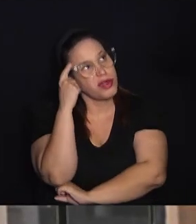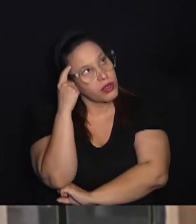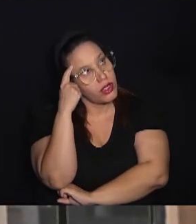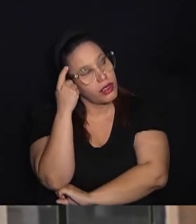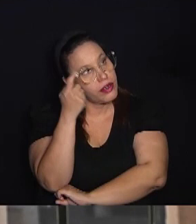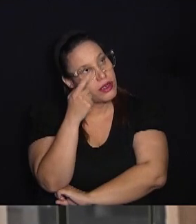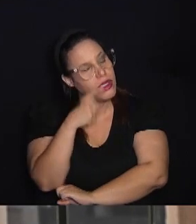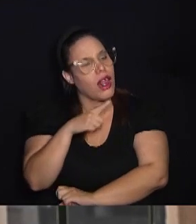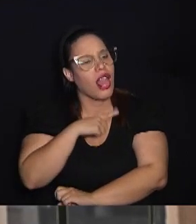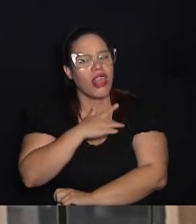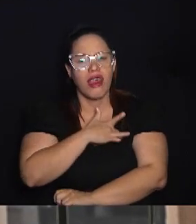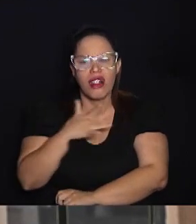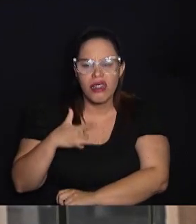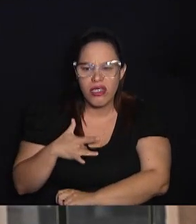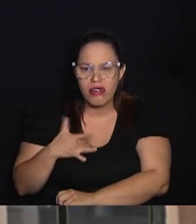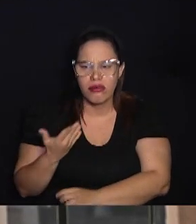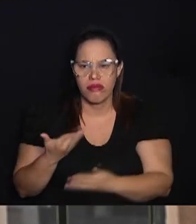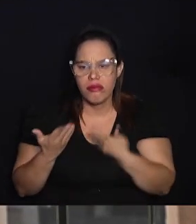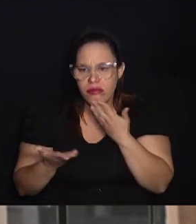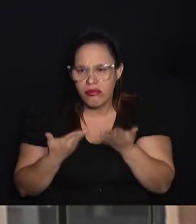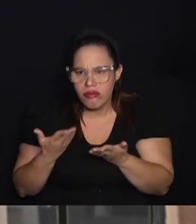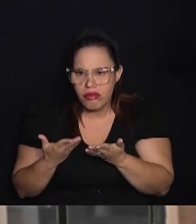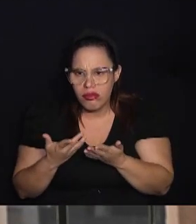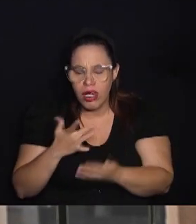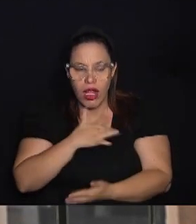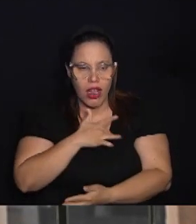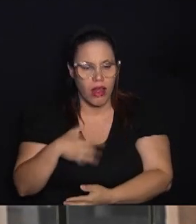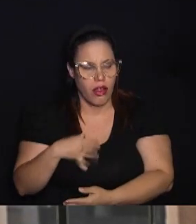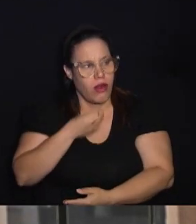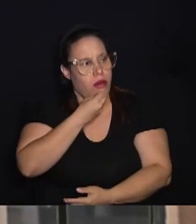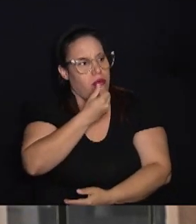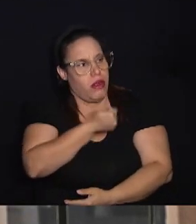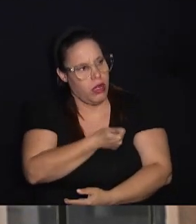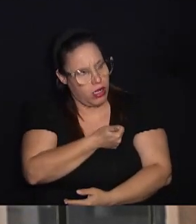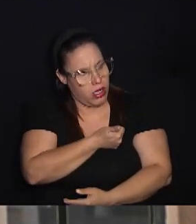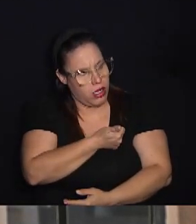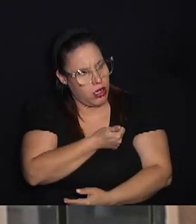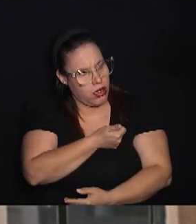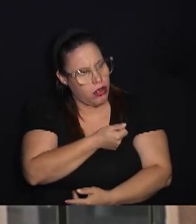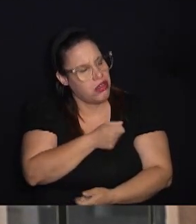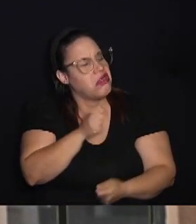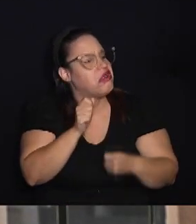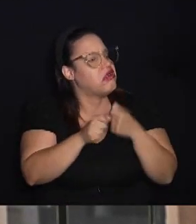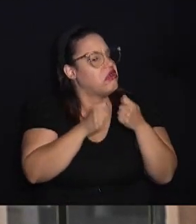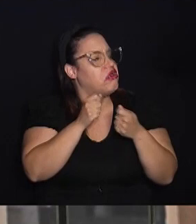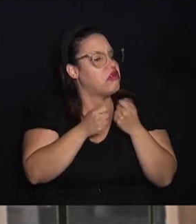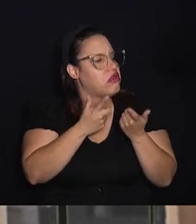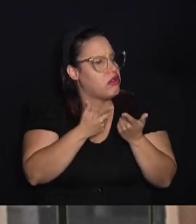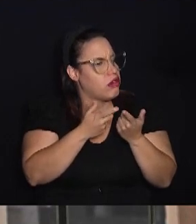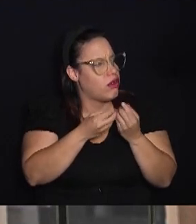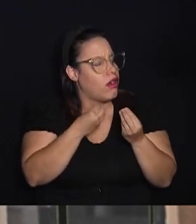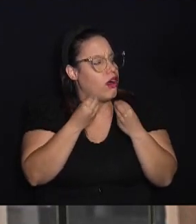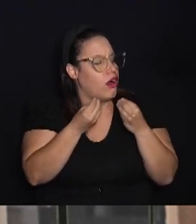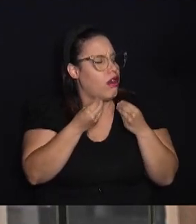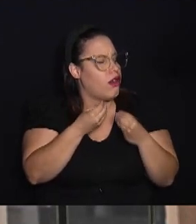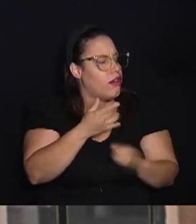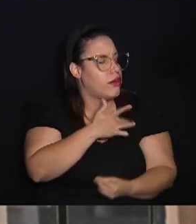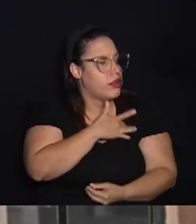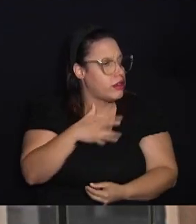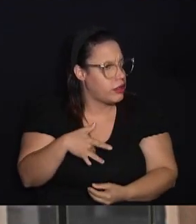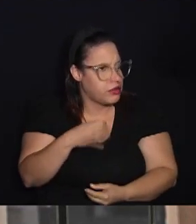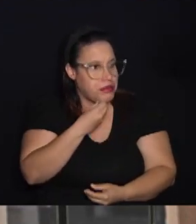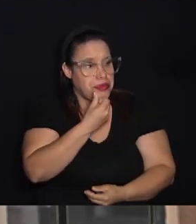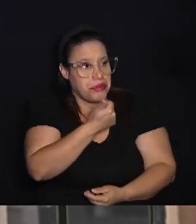saúde saúde é você estar bem mas estar bem de que forma né como eu vou estar bem estar bem